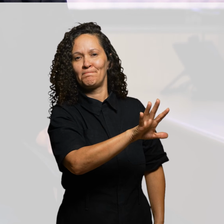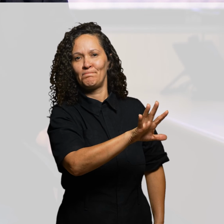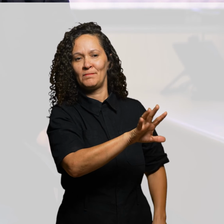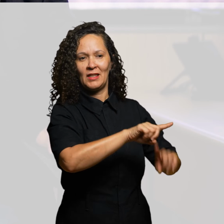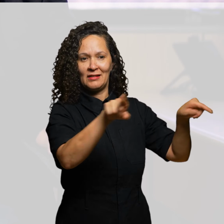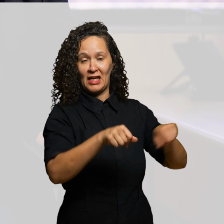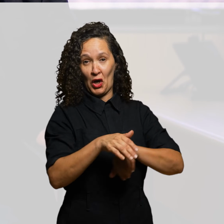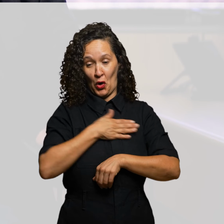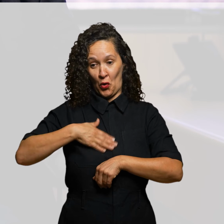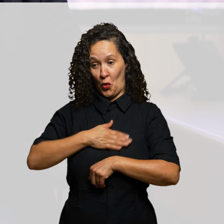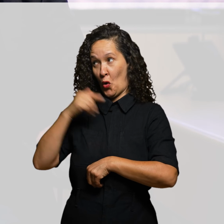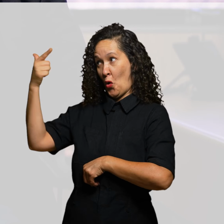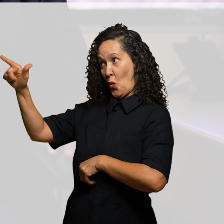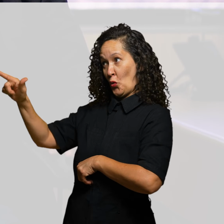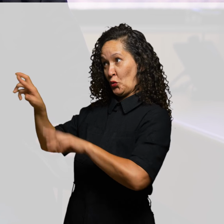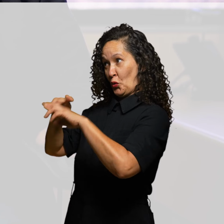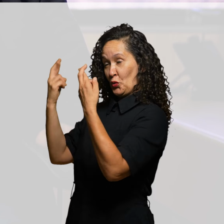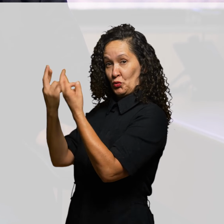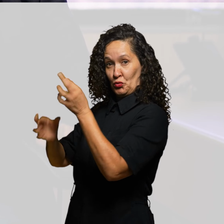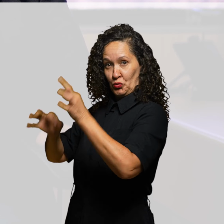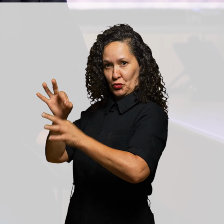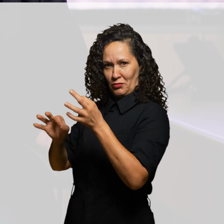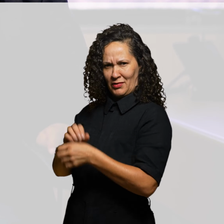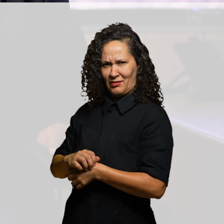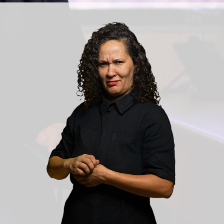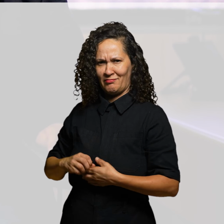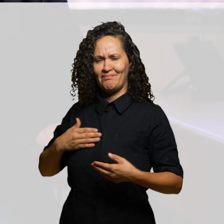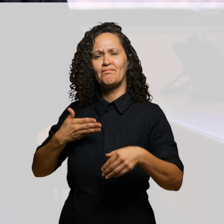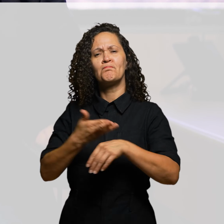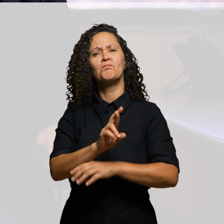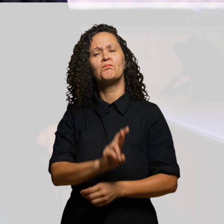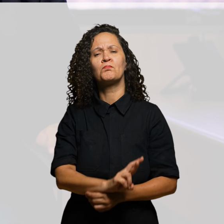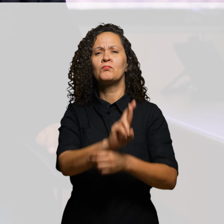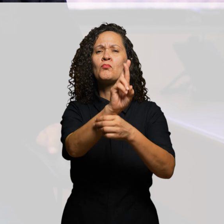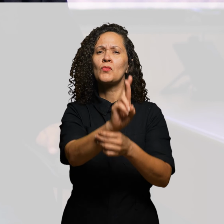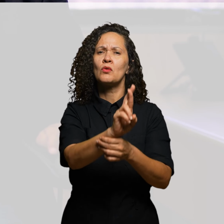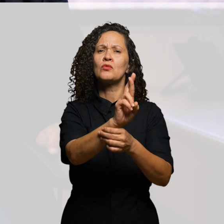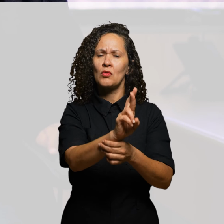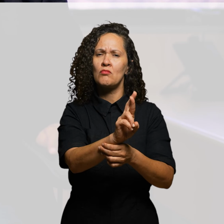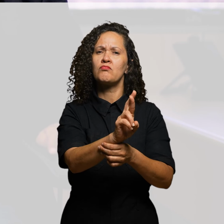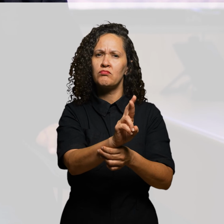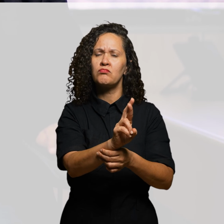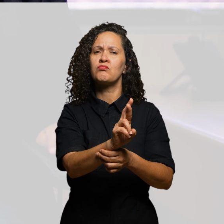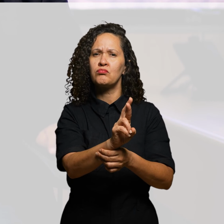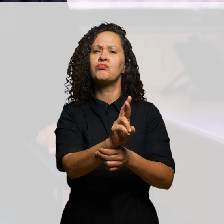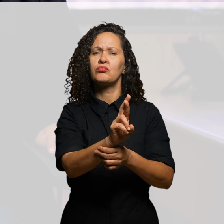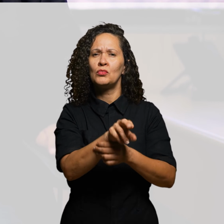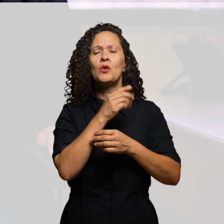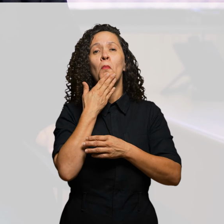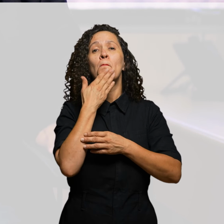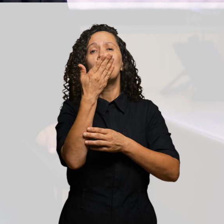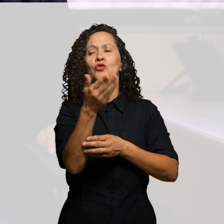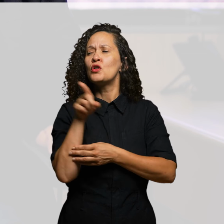ele gostava de fazer a sala em outro âmbito. Eu entrei com a representação, junto ele ao tribunal, para que